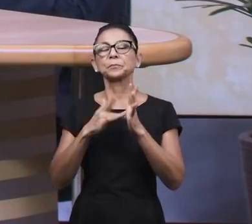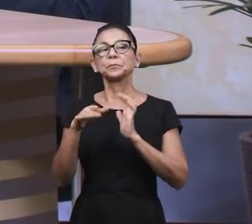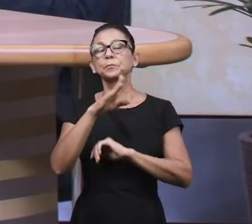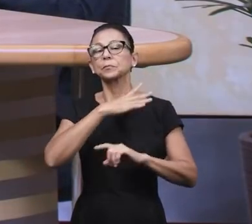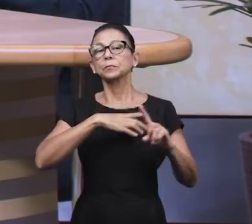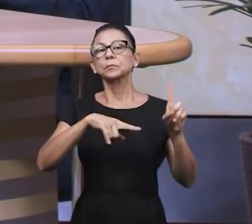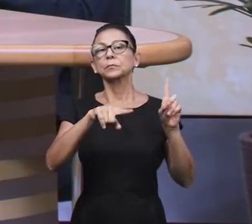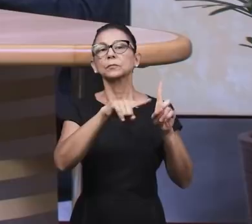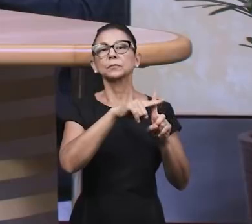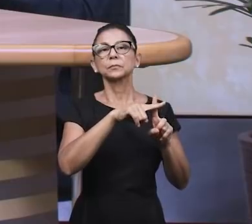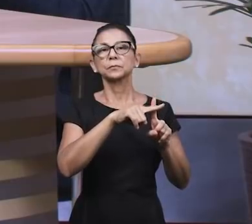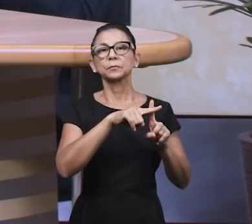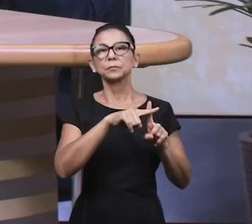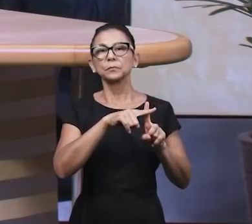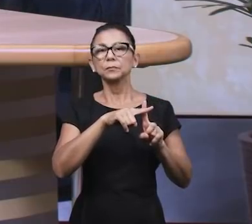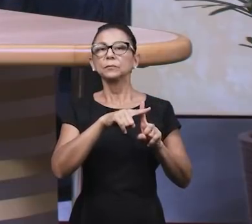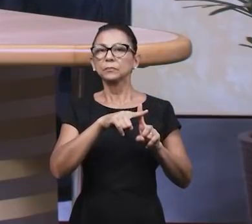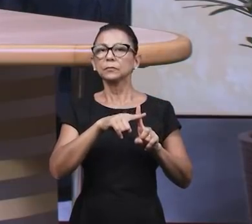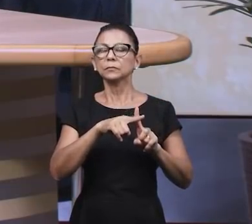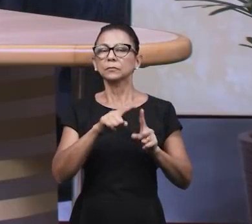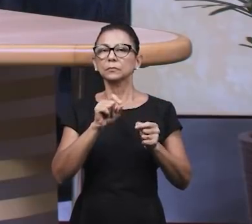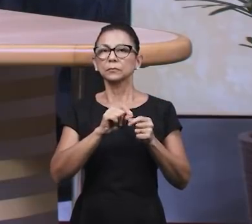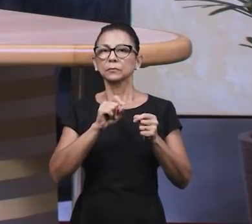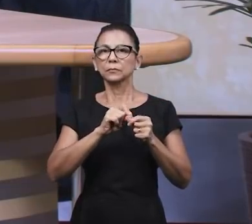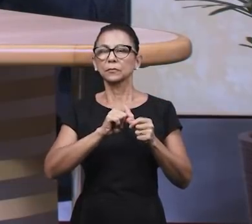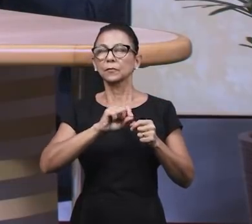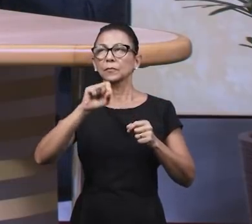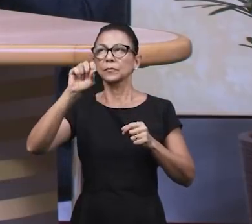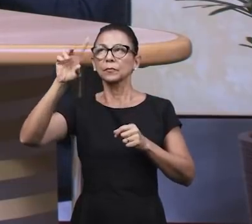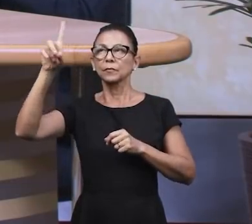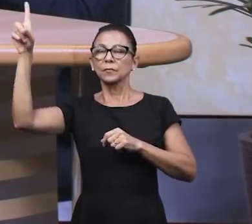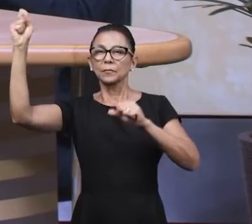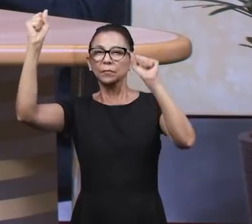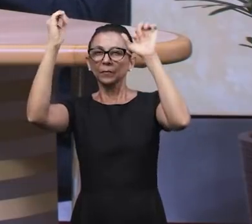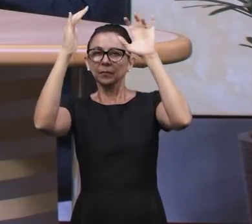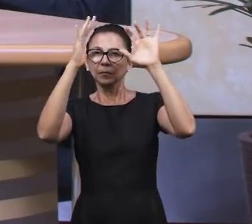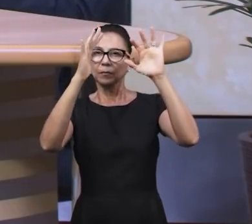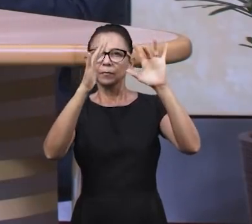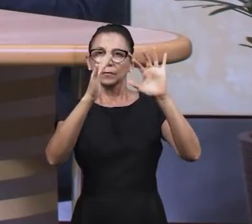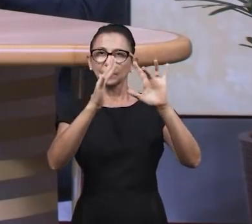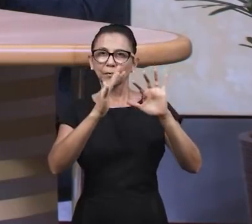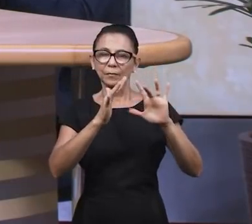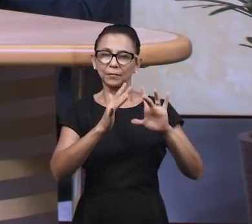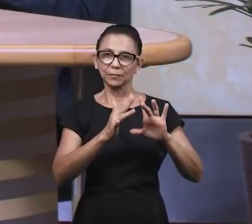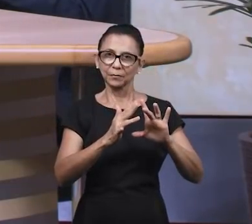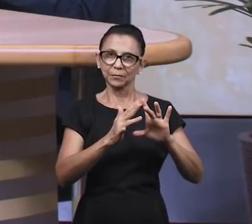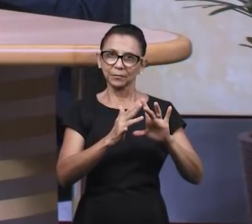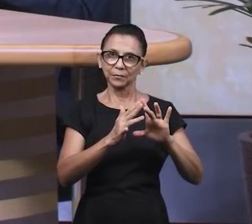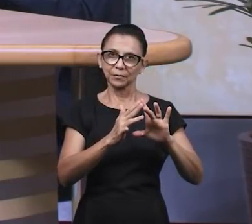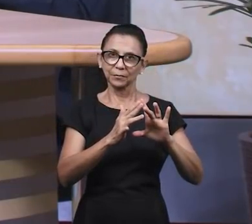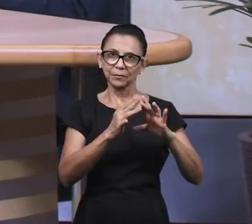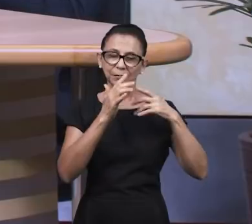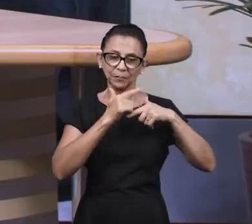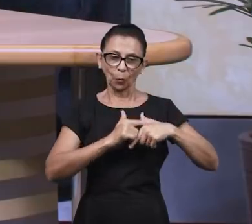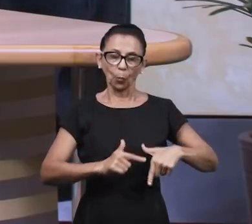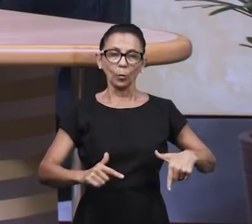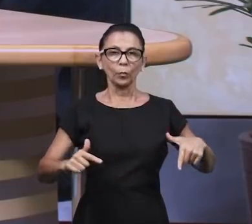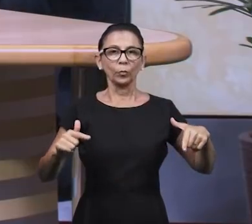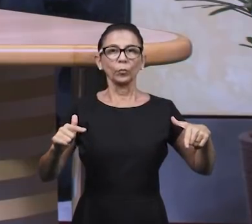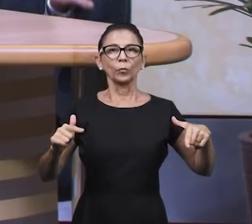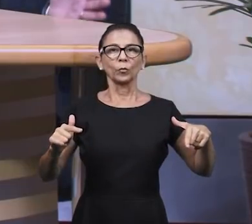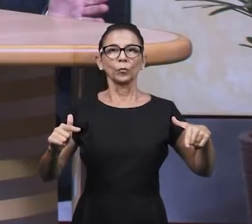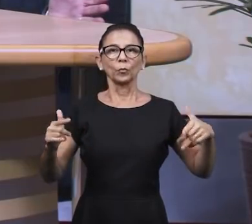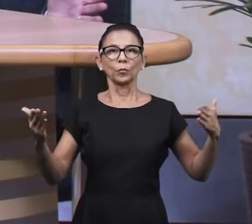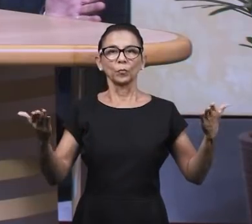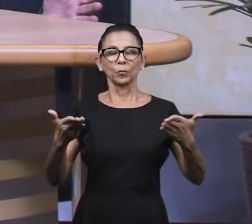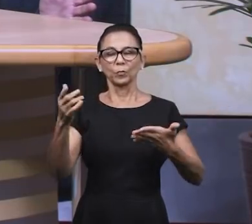na morte dele, o que ele fez? Todo o orvalho da bênção de Deus que estava sobre ele, Ele esvaziou-se daquilo e esse orvalho